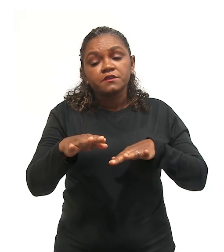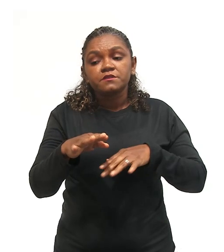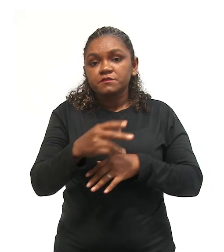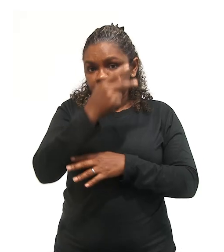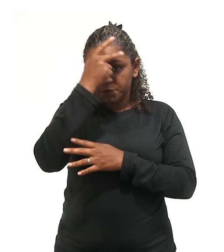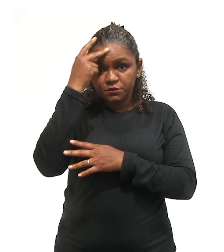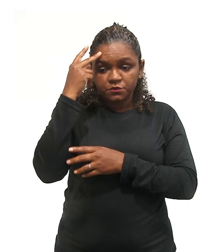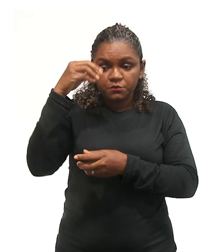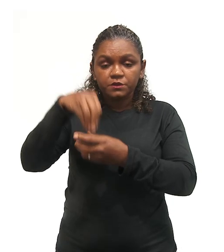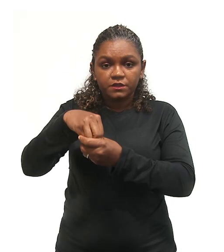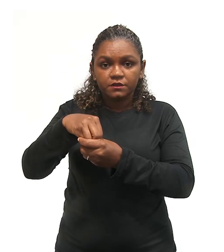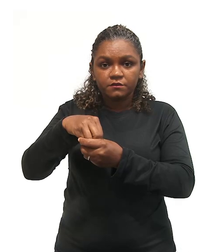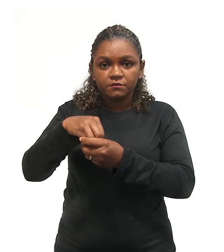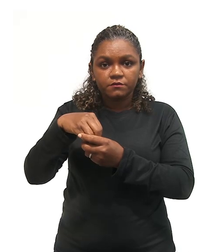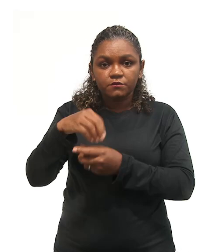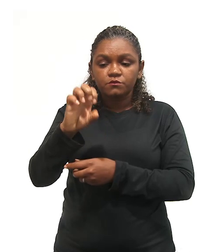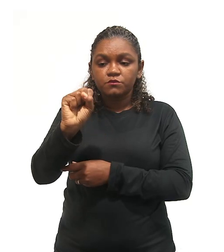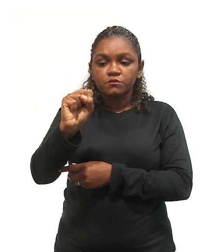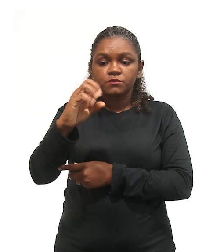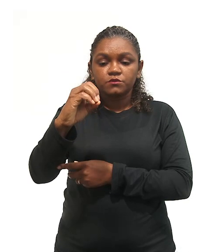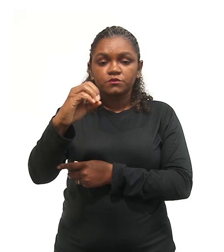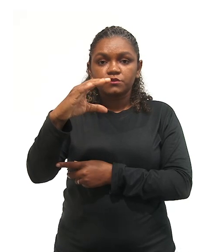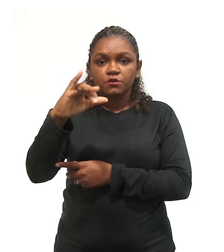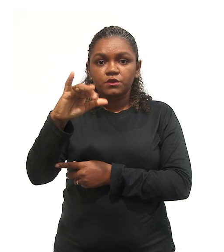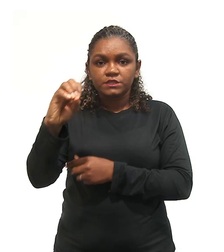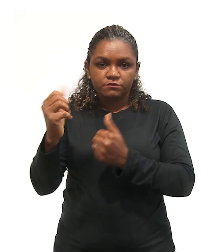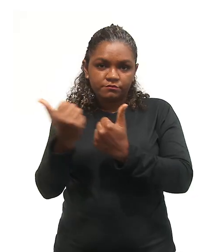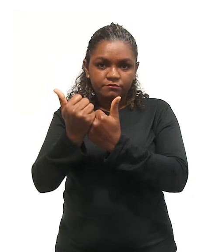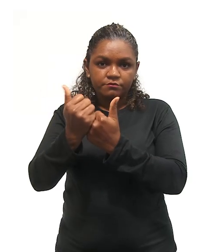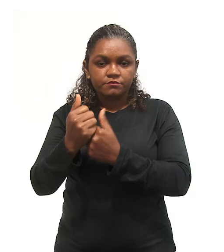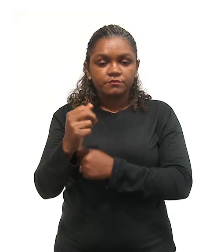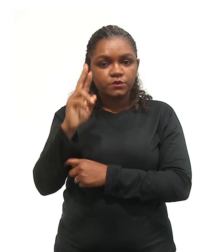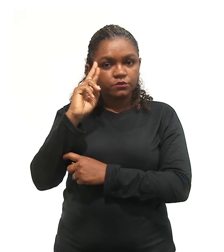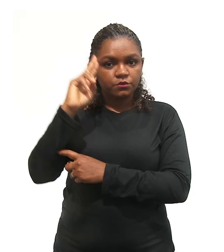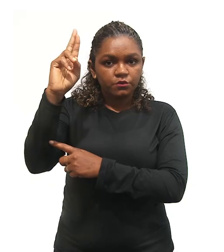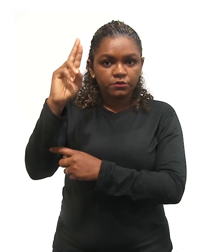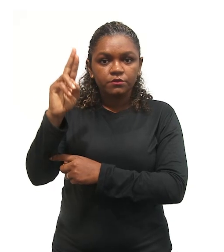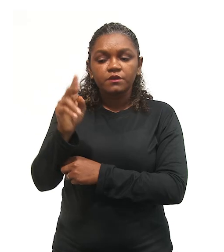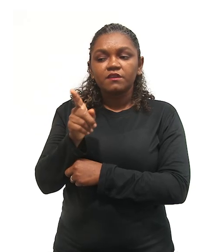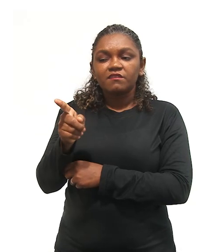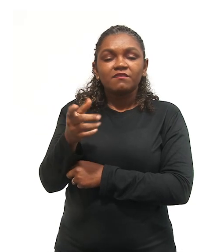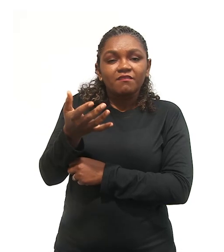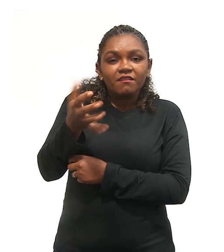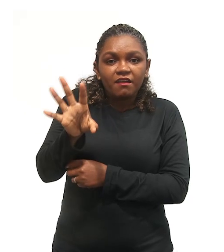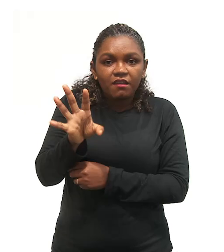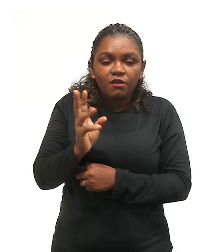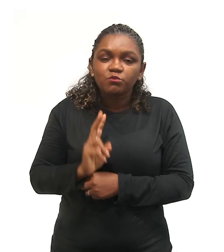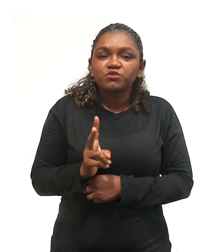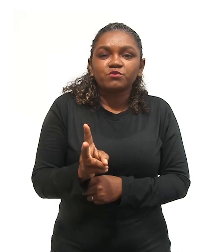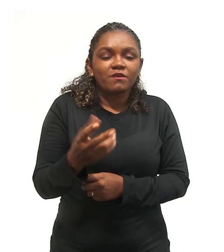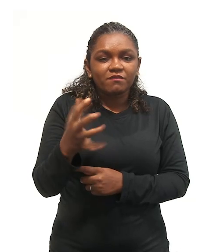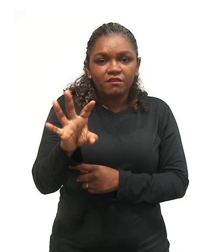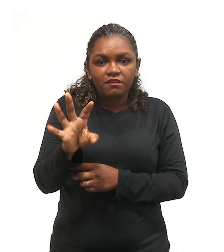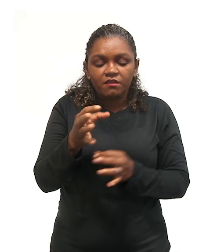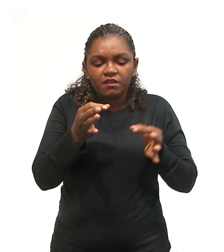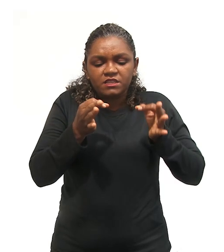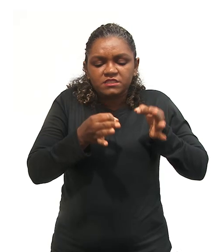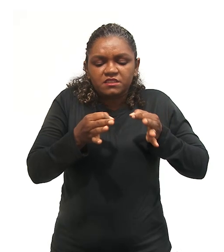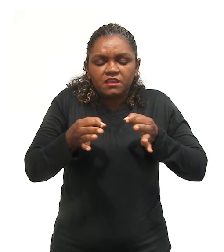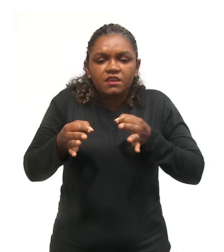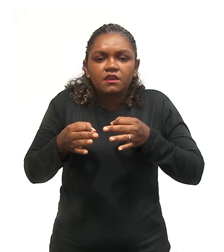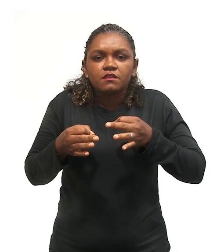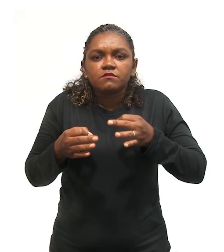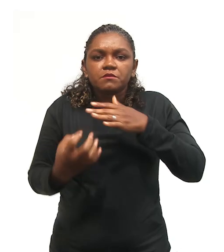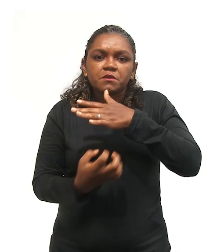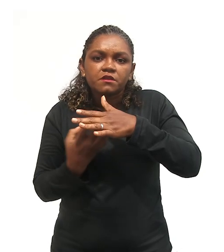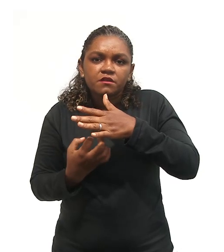que não queira mais continuar exercendo a atividade empresarial de forma organizada, ou pode ser porque